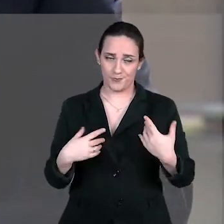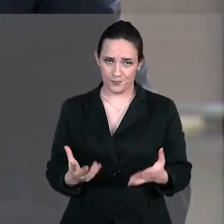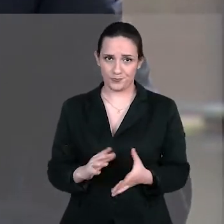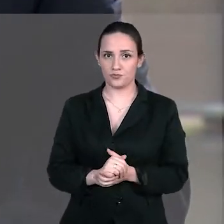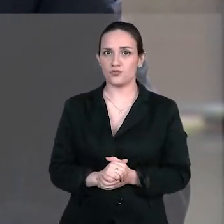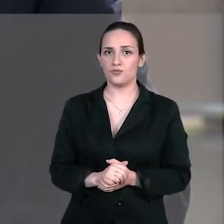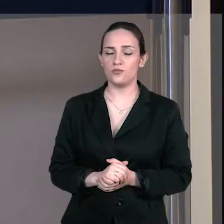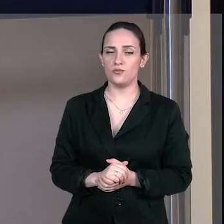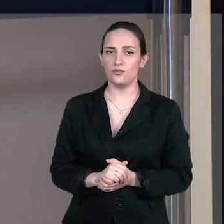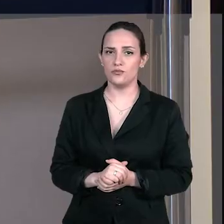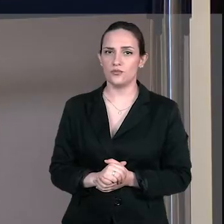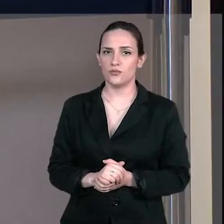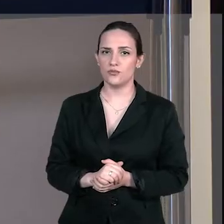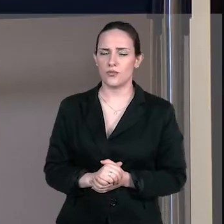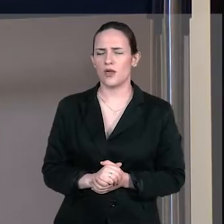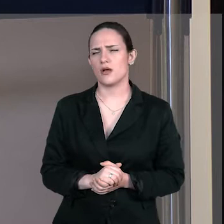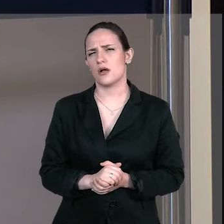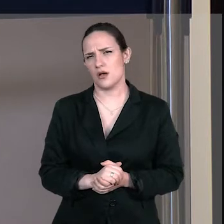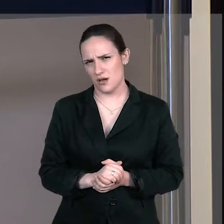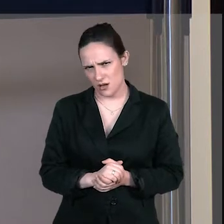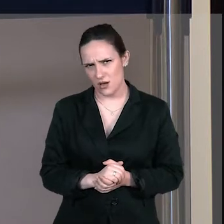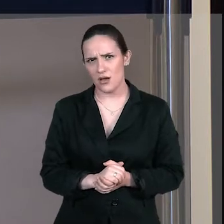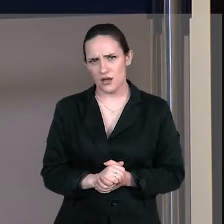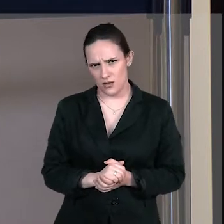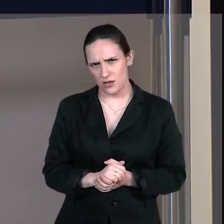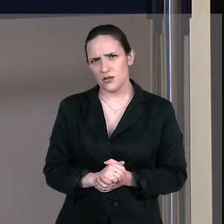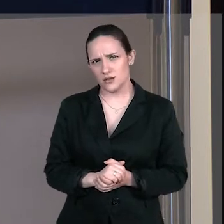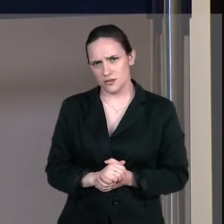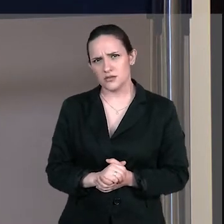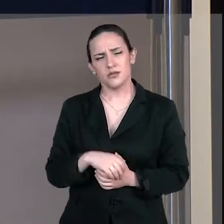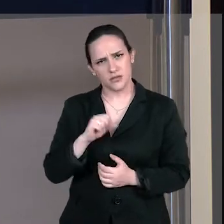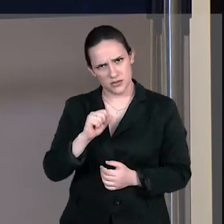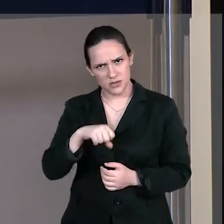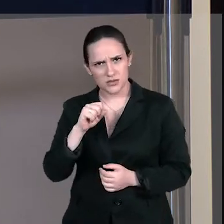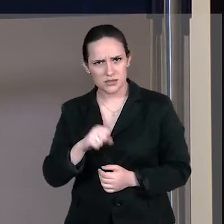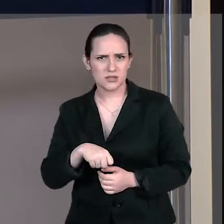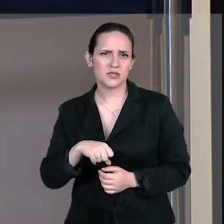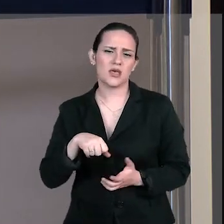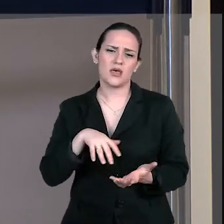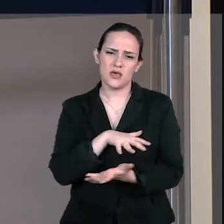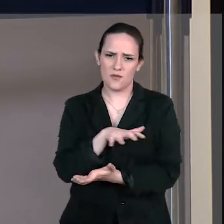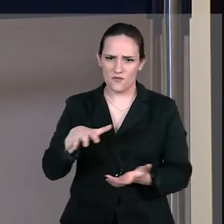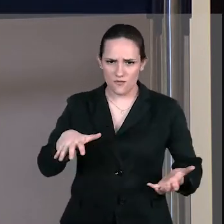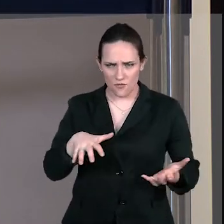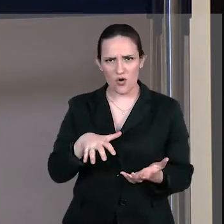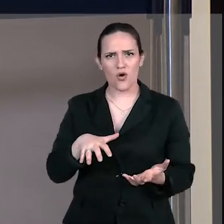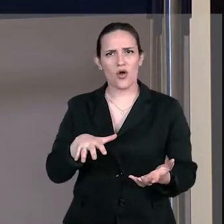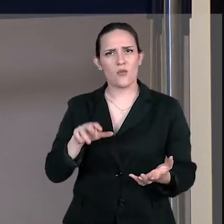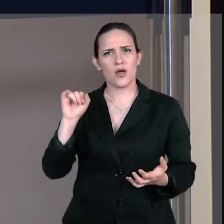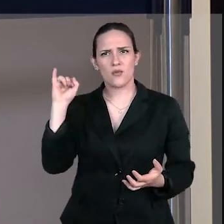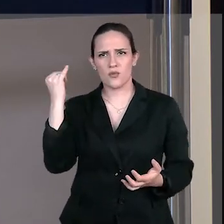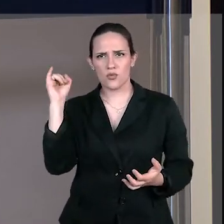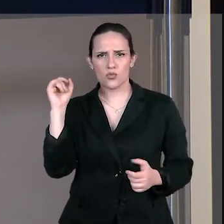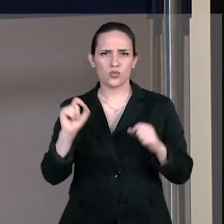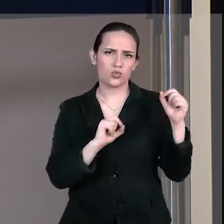serviços. Quer dizer, então, que é justificável uma das críticas que a reforma tem sofrido.